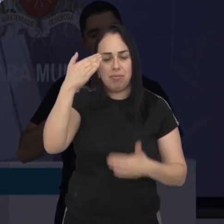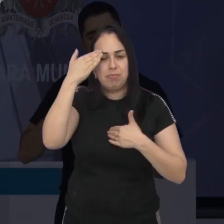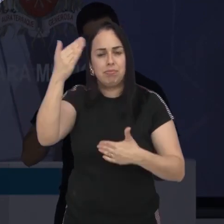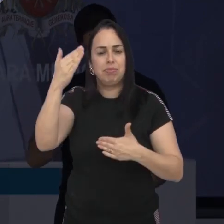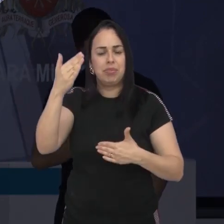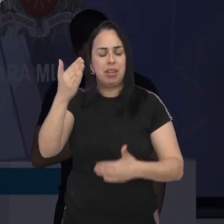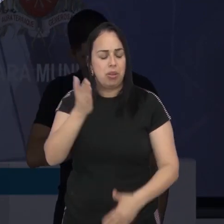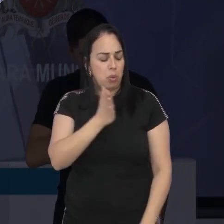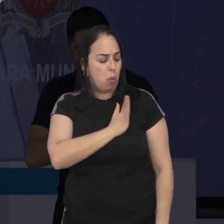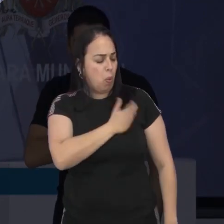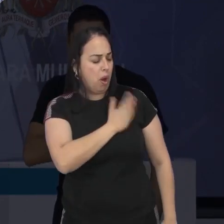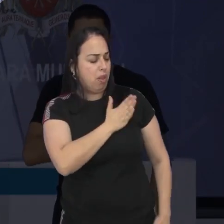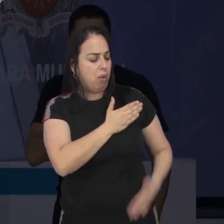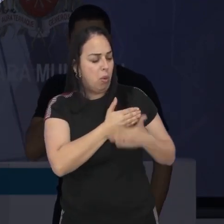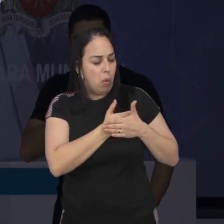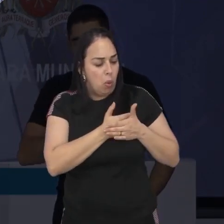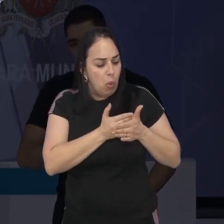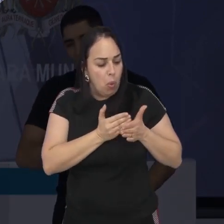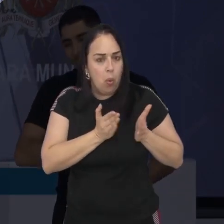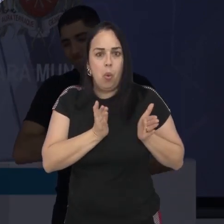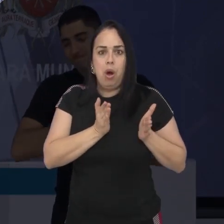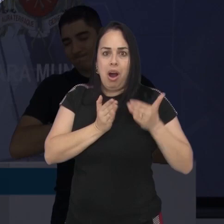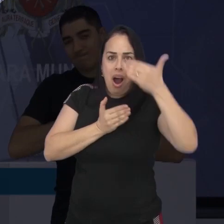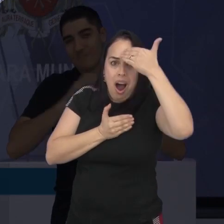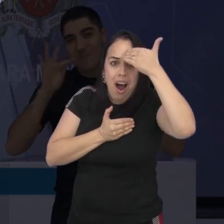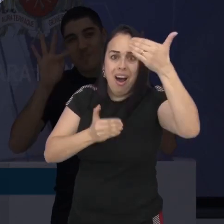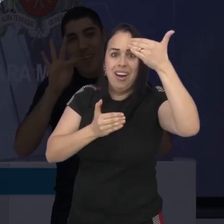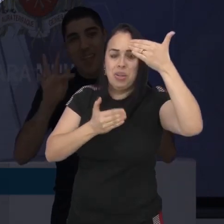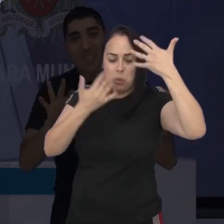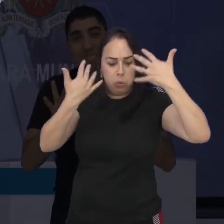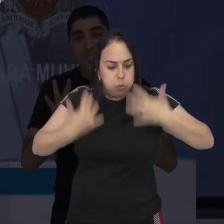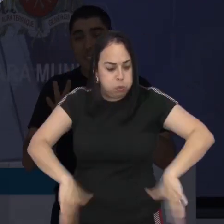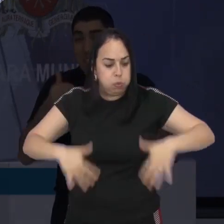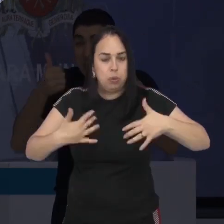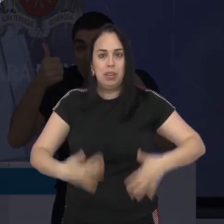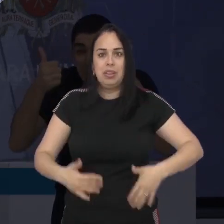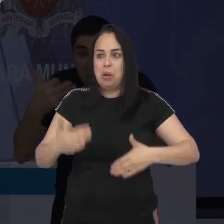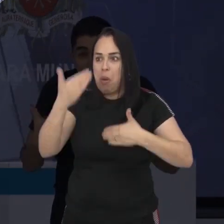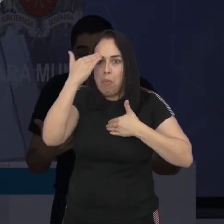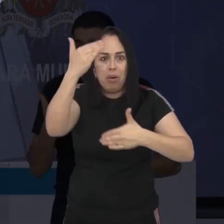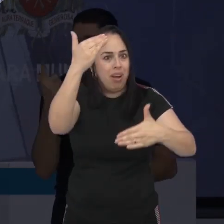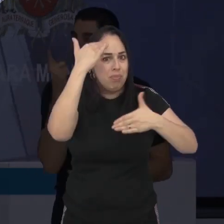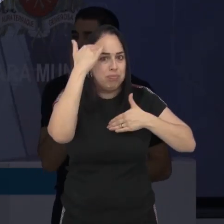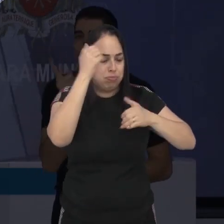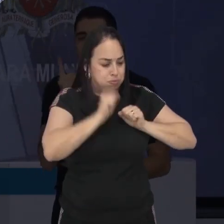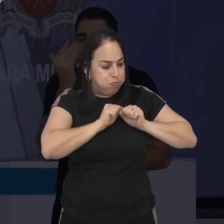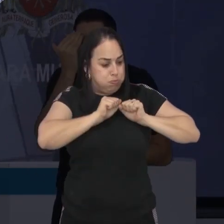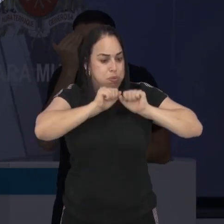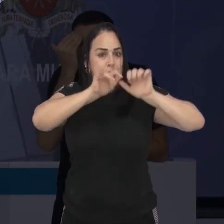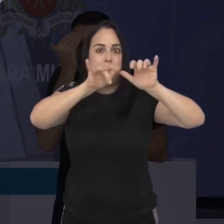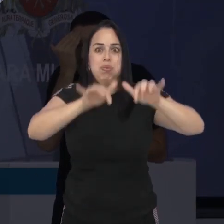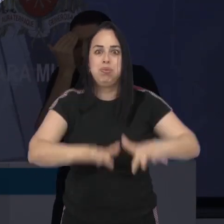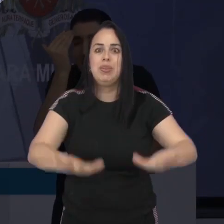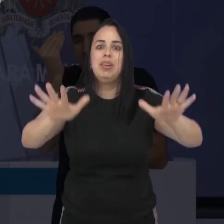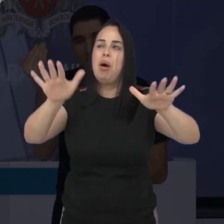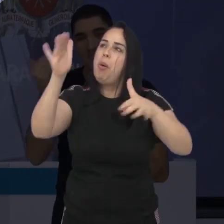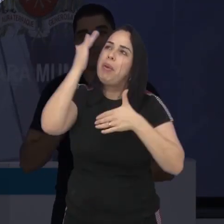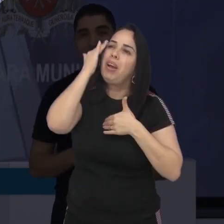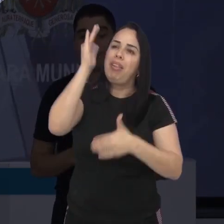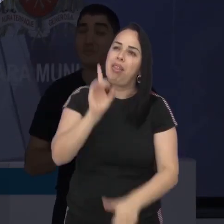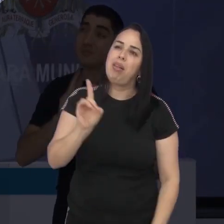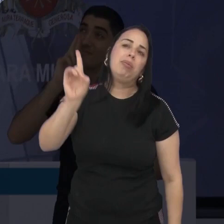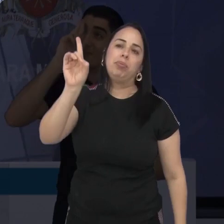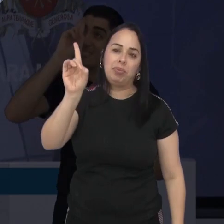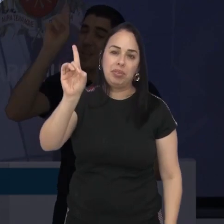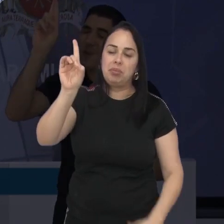não cabe gratidão. Não cabe tanta gratidão, que transborda gratidão. Obrigado, Senhor.